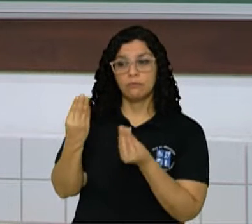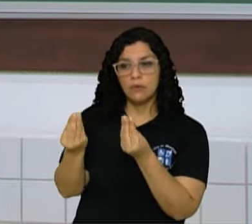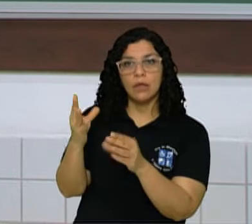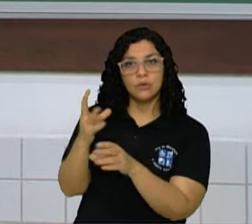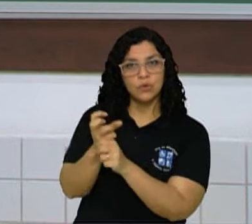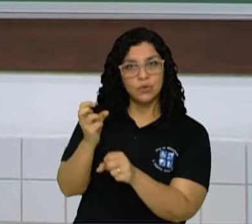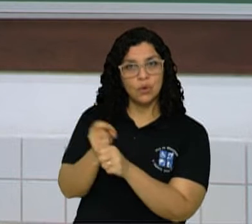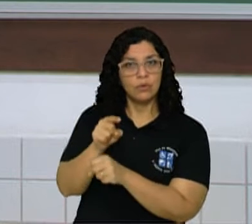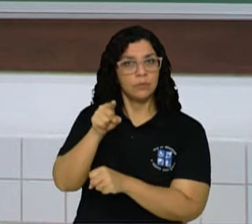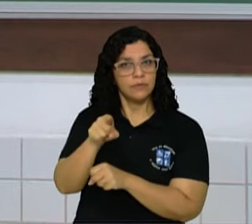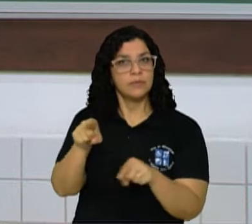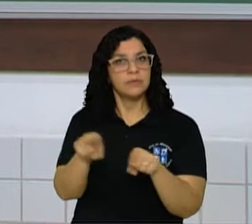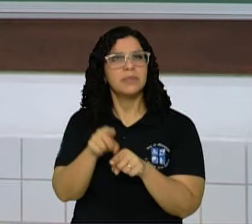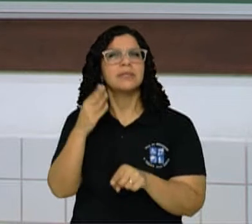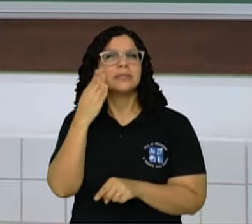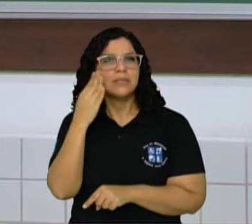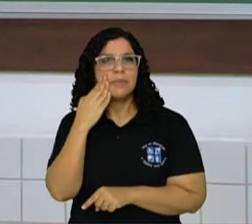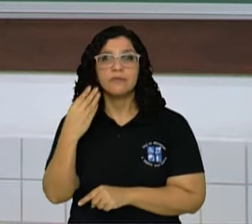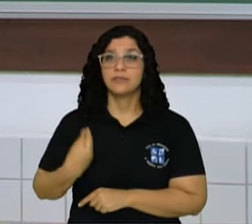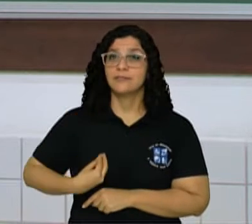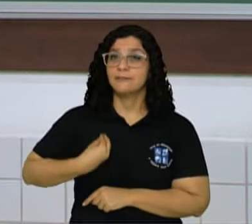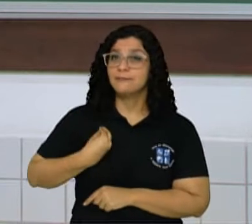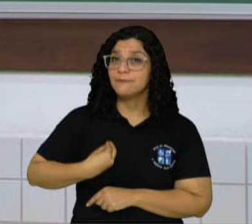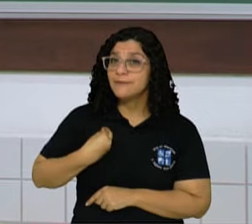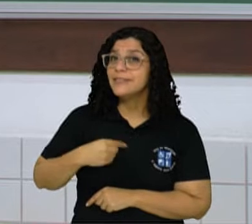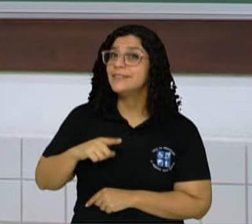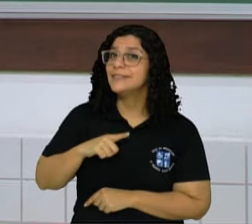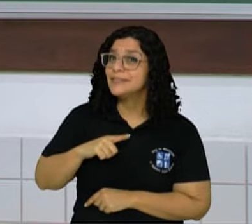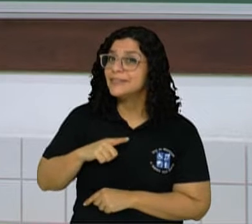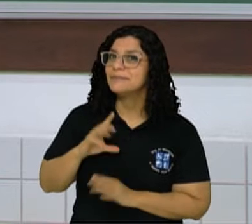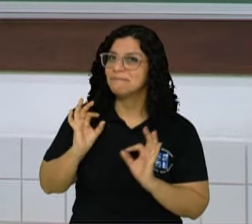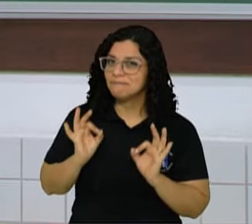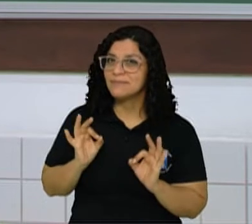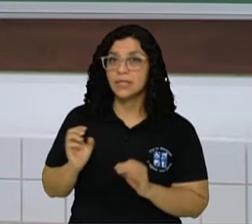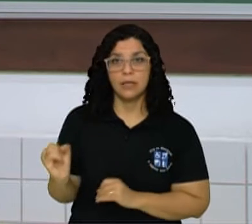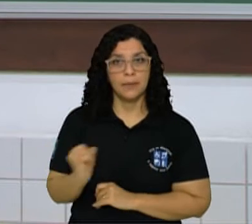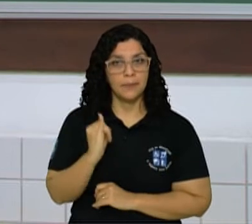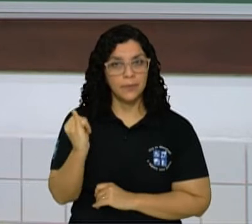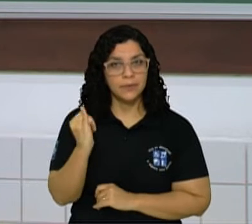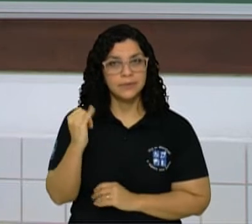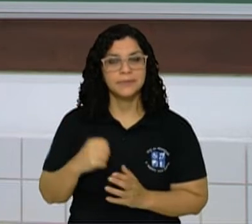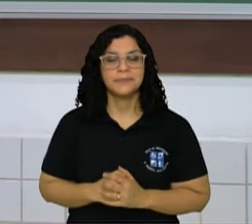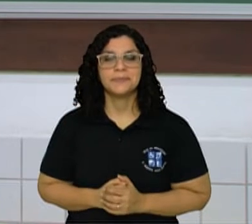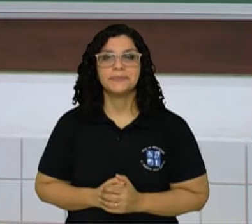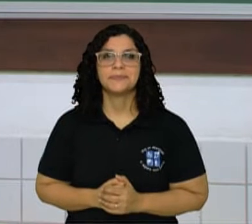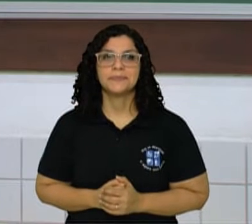e também ter a certeza da tua presença, né? Te dar a presença. Isso é muito importante.